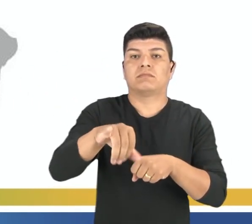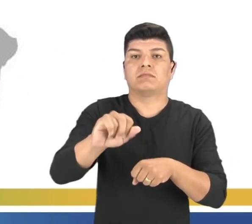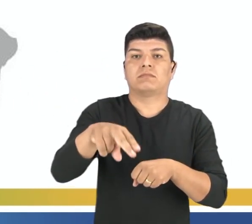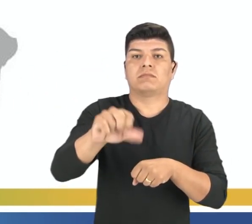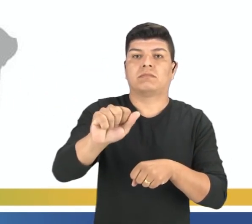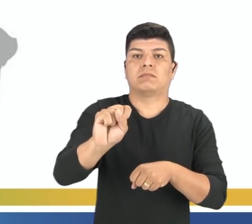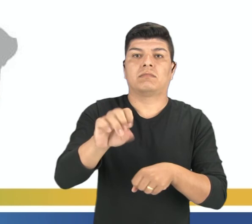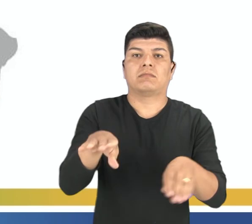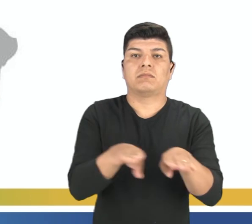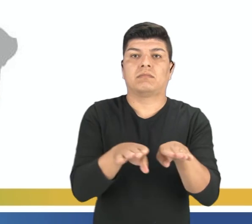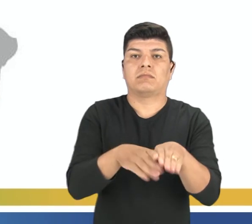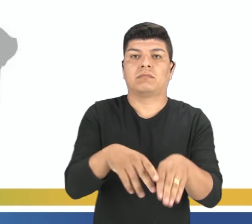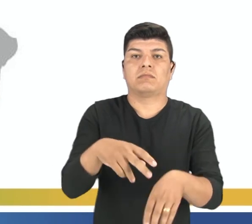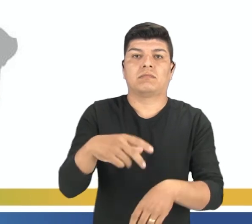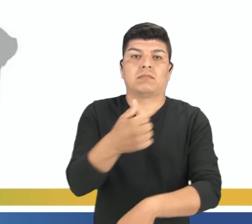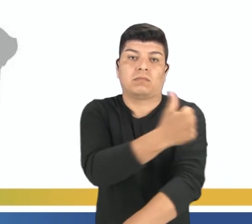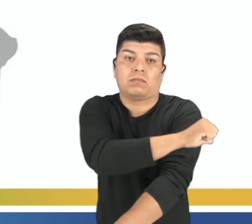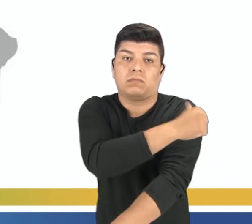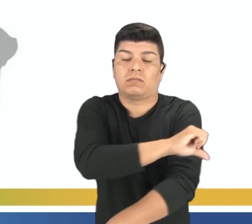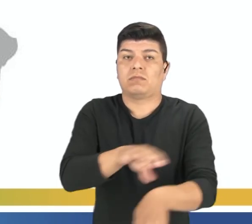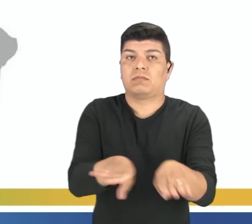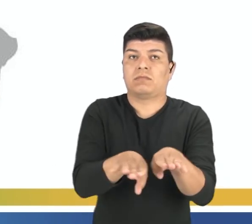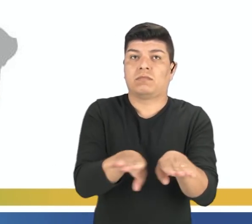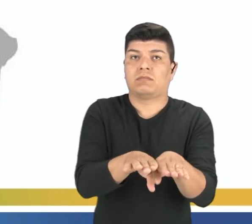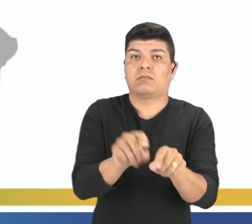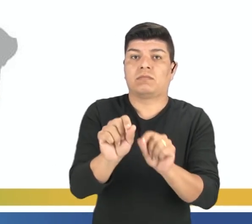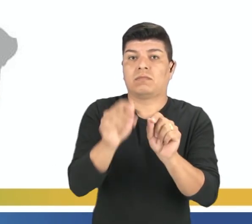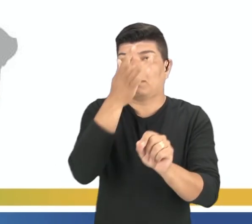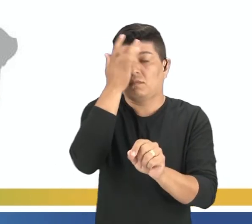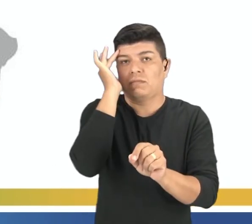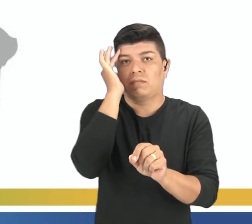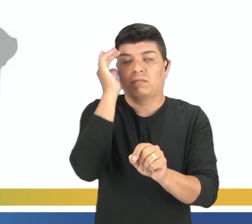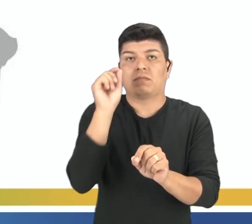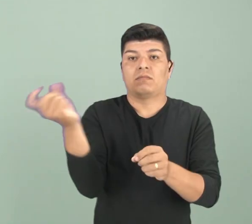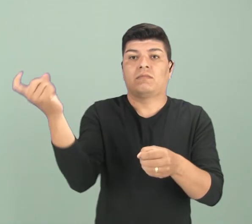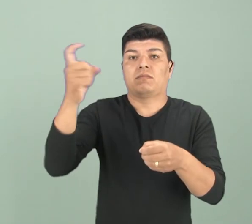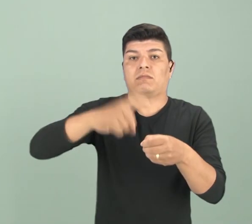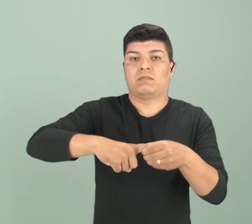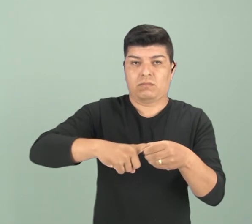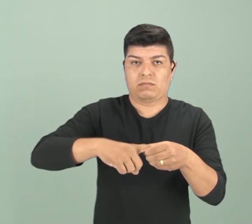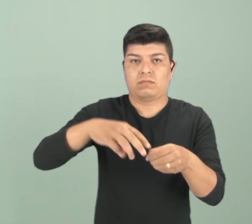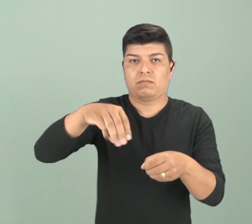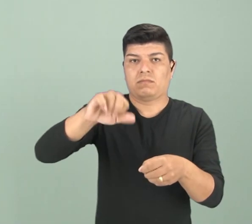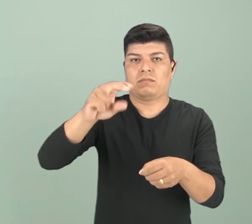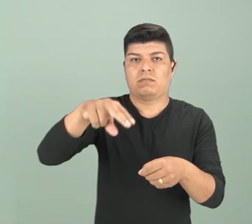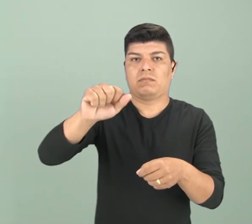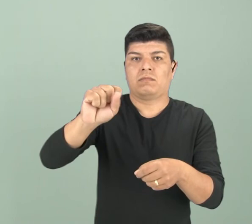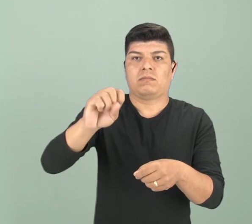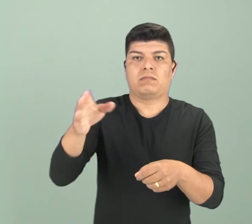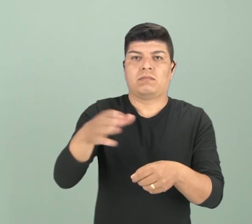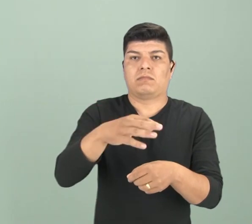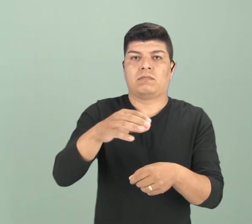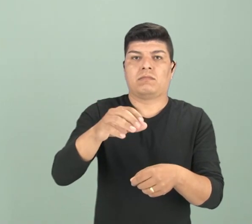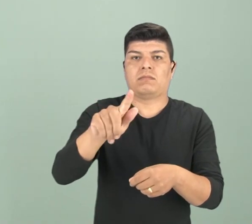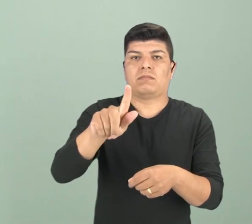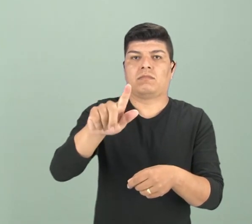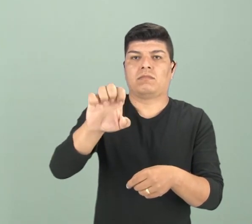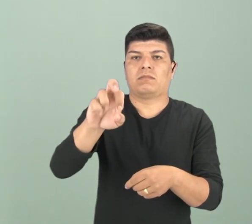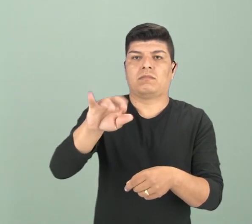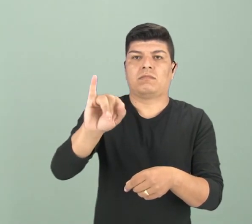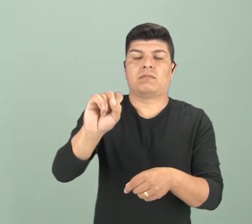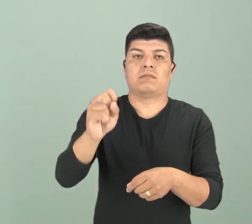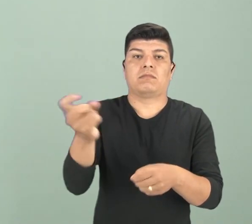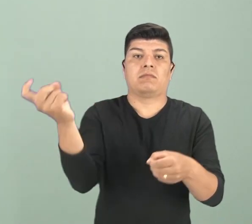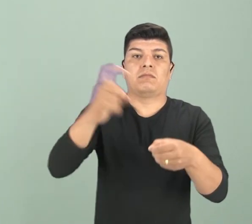de Janeiro. Inversão do movimento migratório, pessoas retornando para Minas Gerais e pessoas retornando para o Rio de